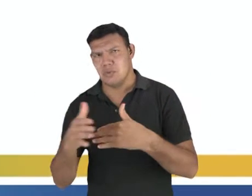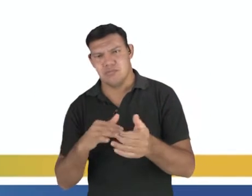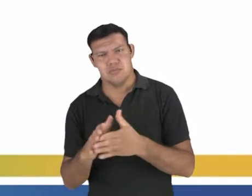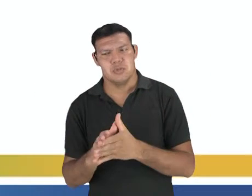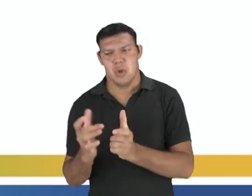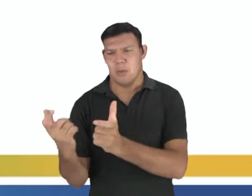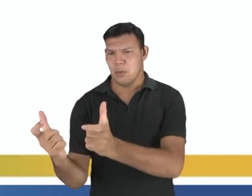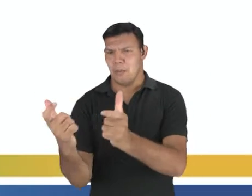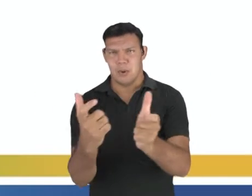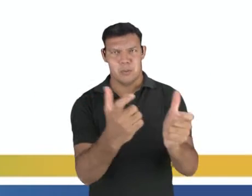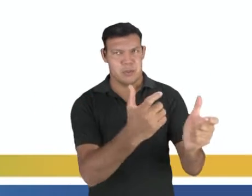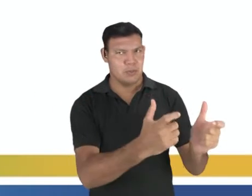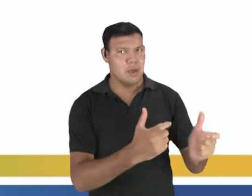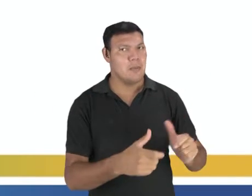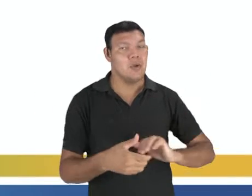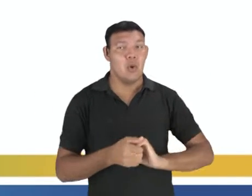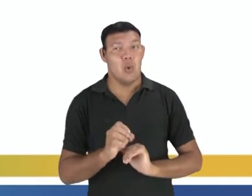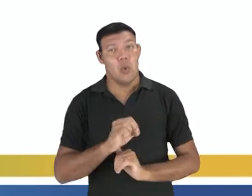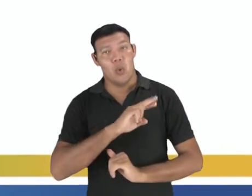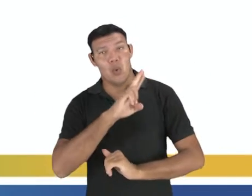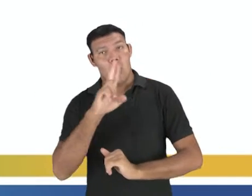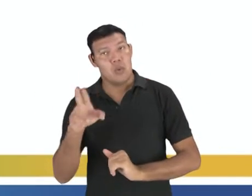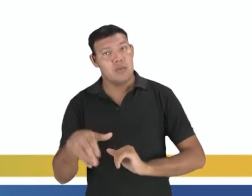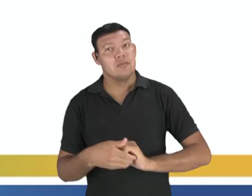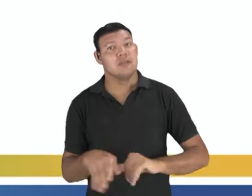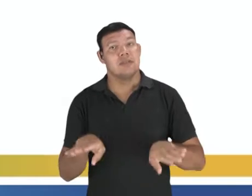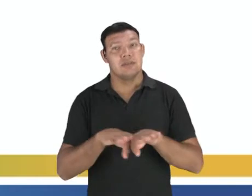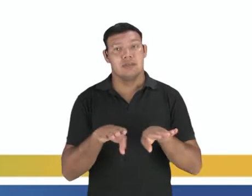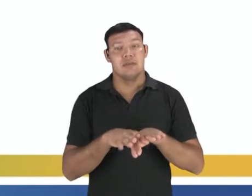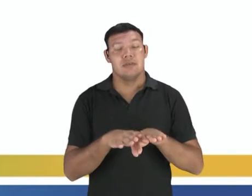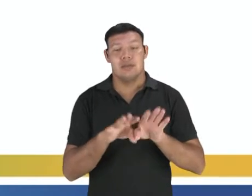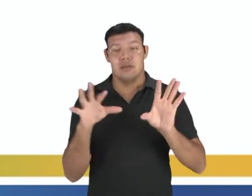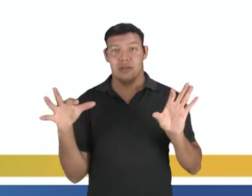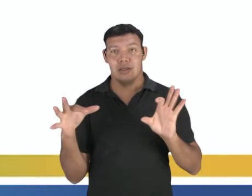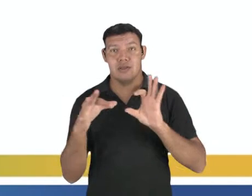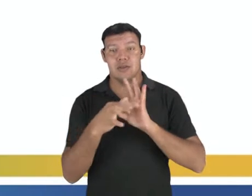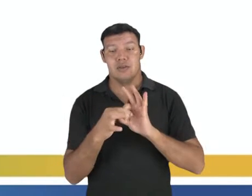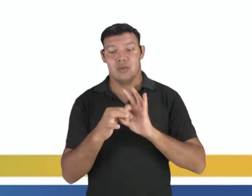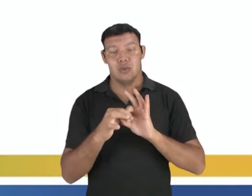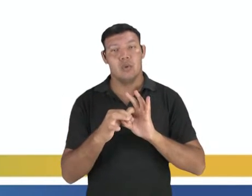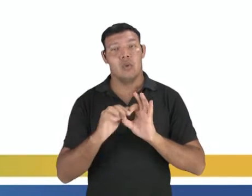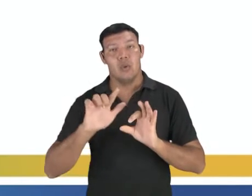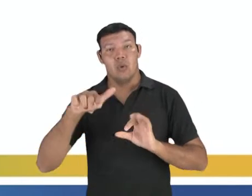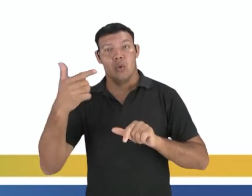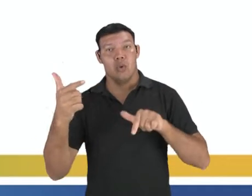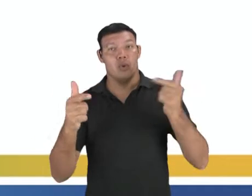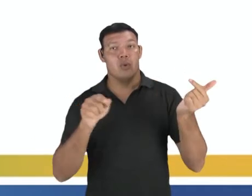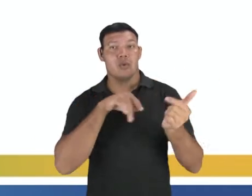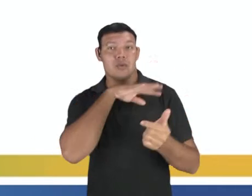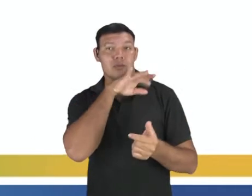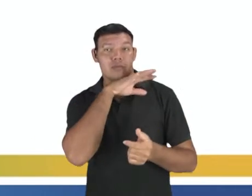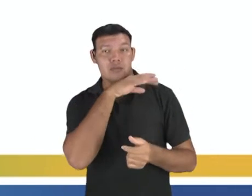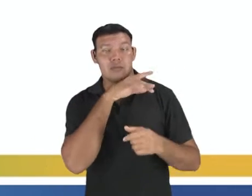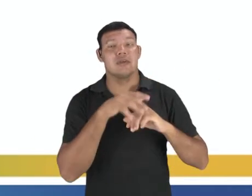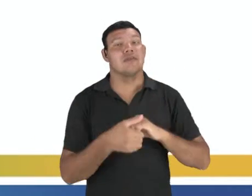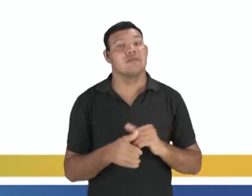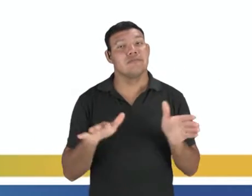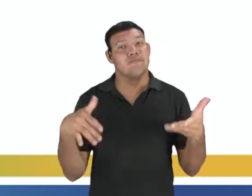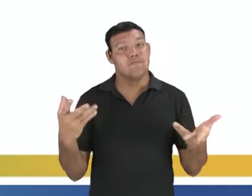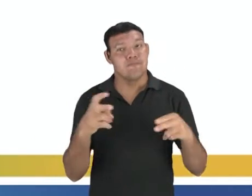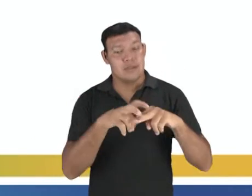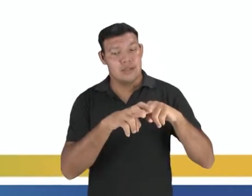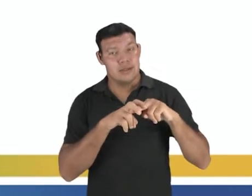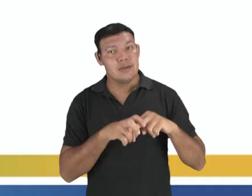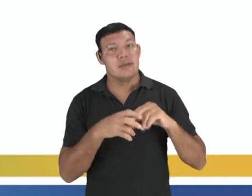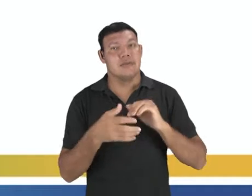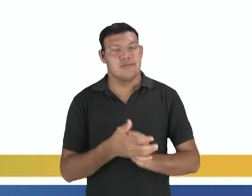de ser encontrado em qualquer ambiente, ou podem se associar a outros organismos, e assim a gente diz que eles podem